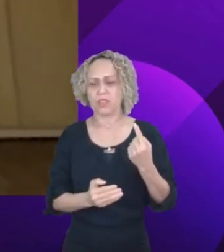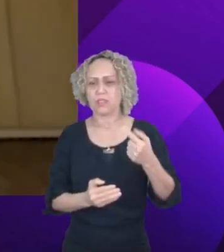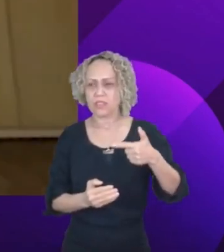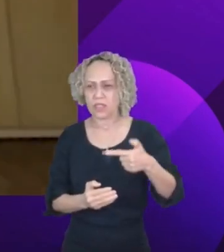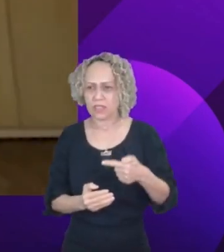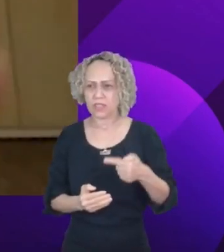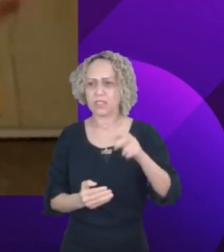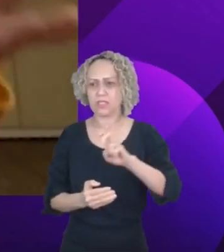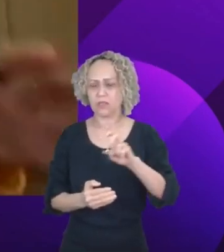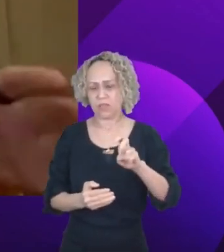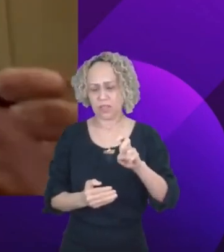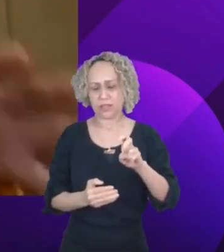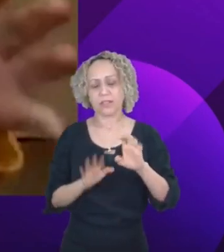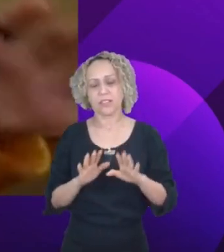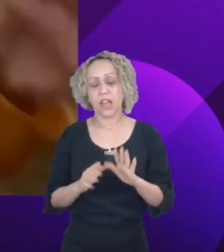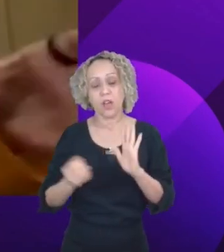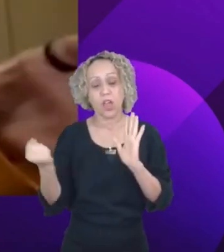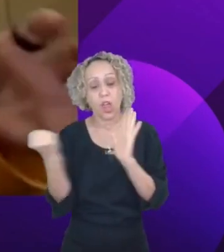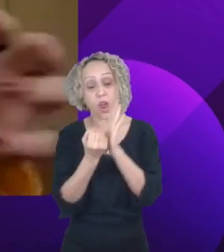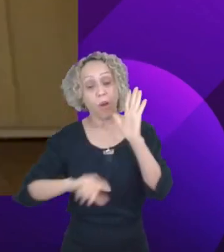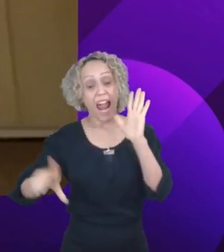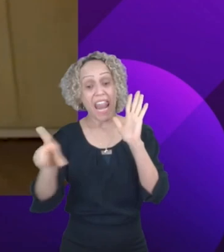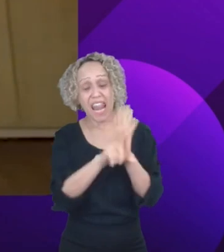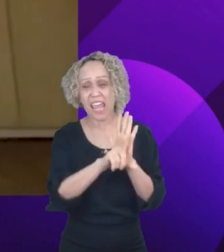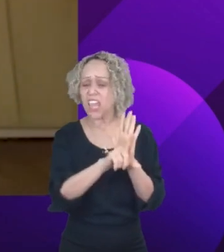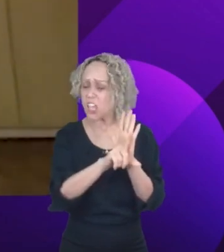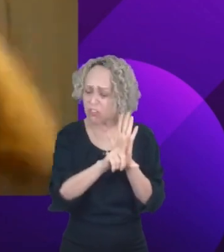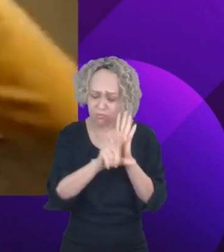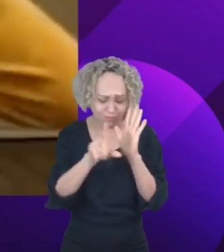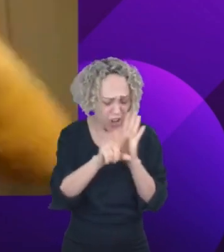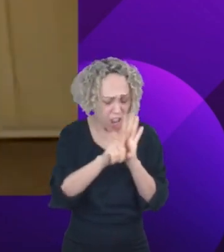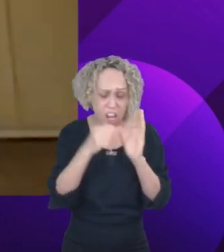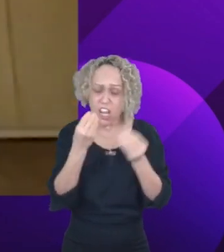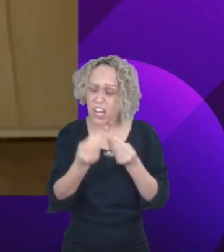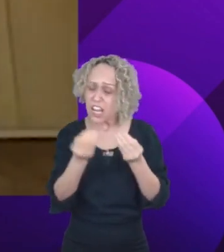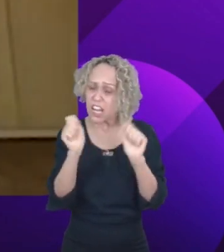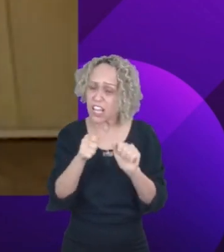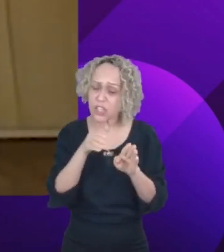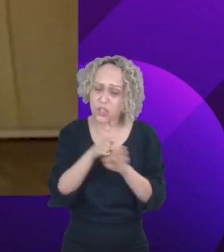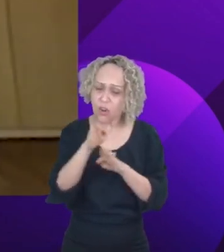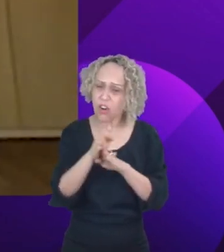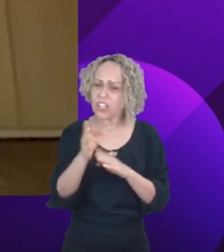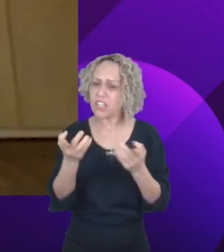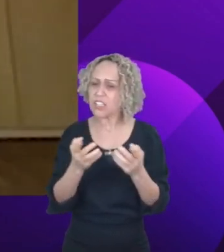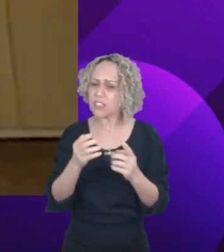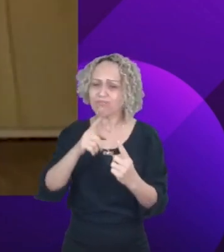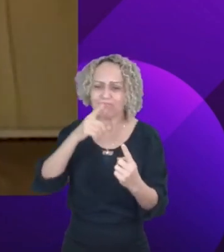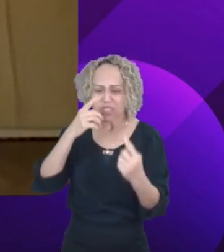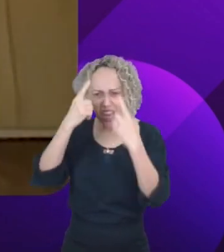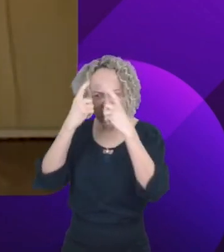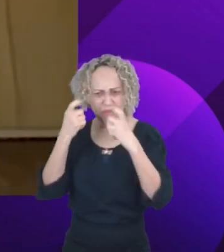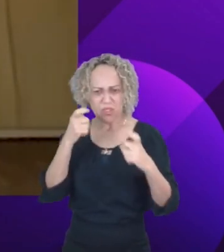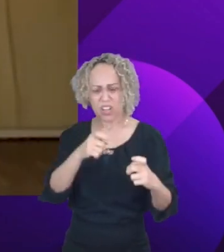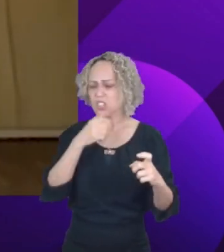marco documental, legal, institucional, de como proceder mesmo esse tipo de violência. Isso foi deixando, né, uma série